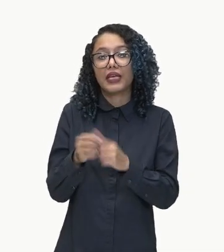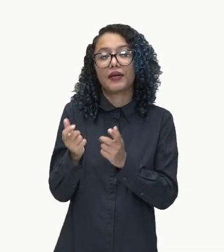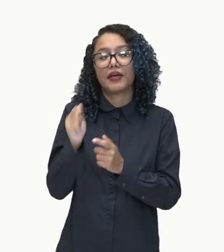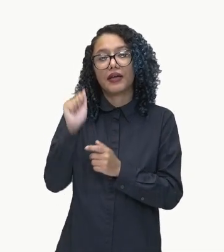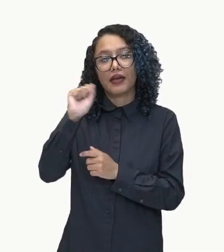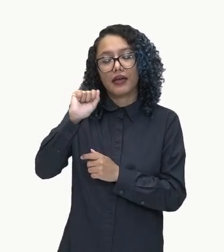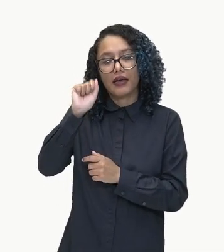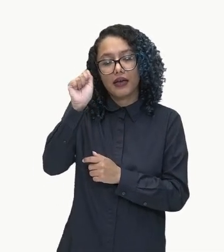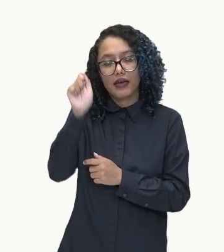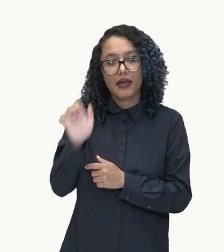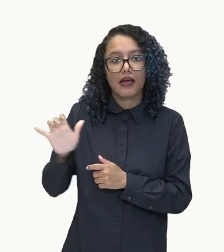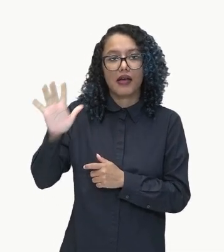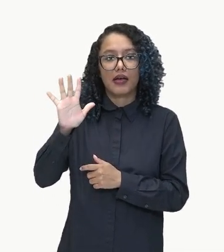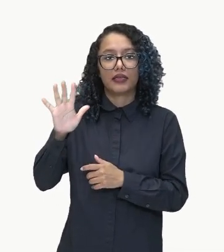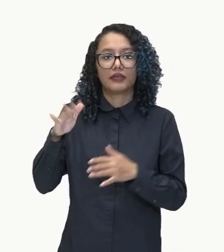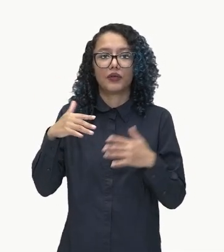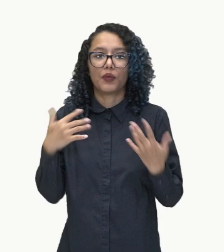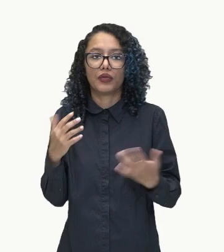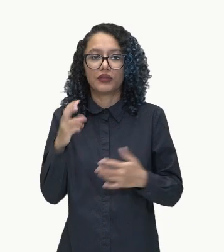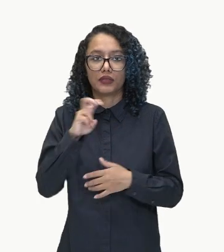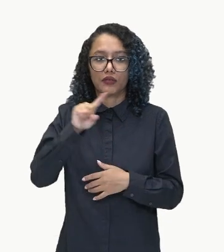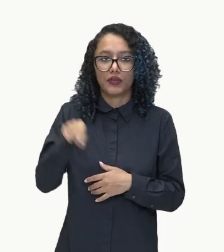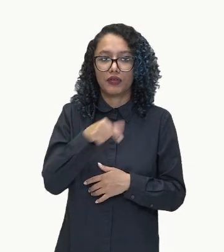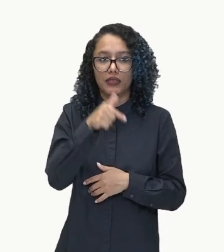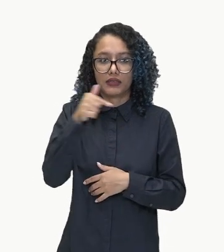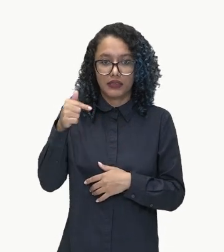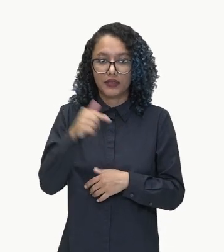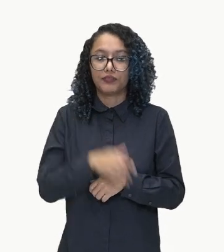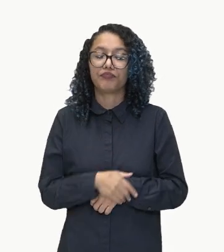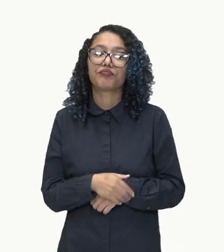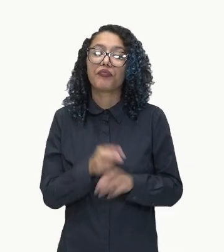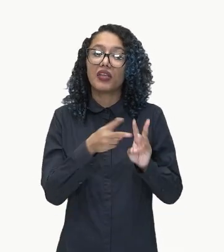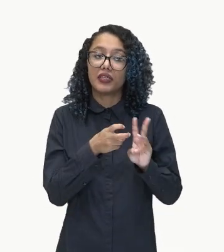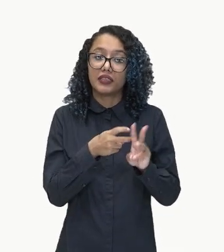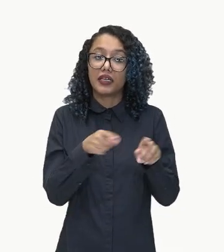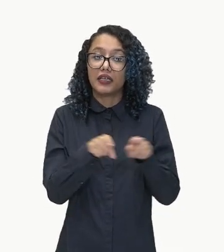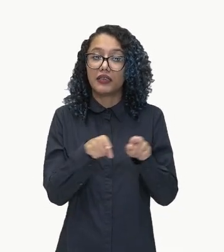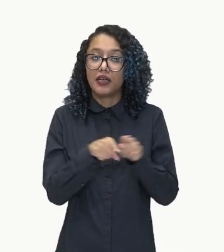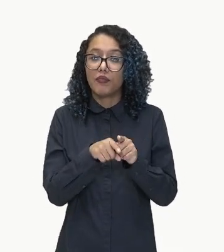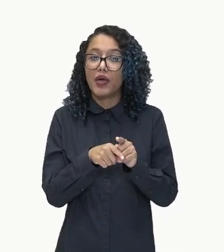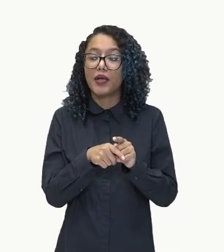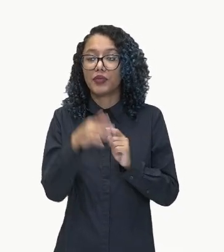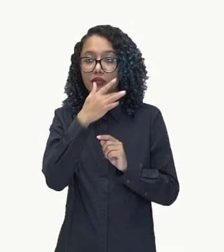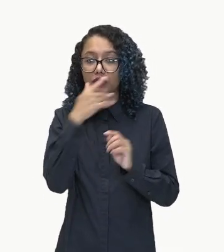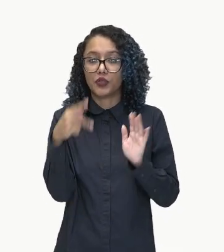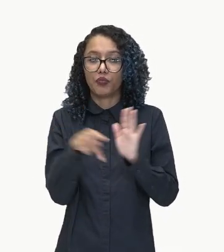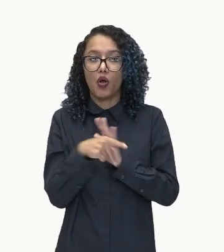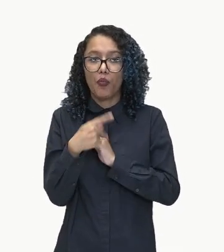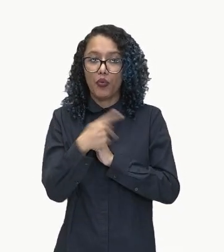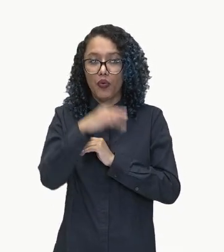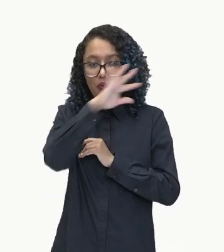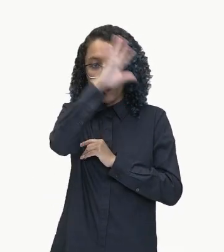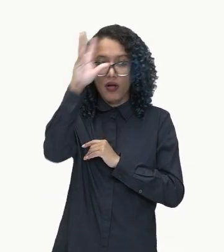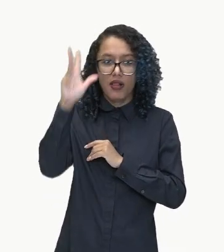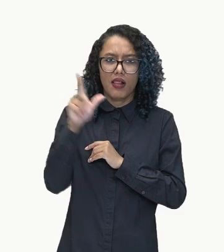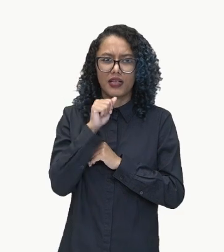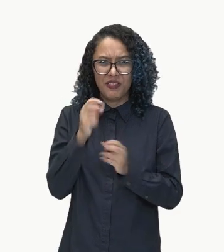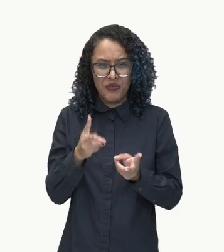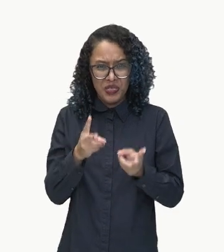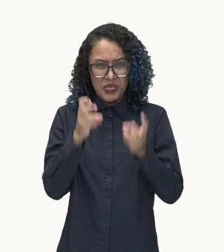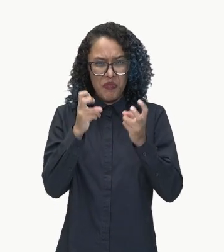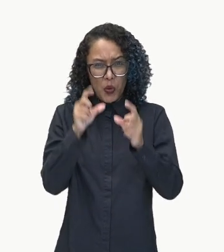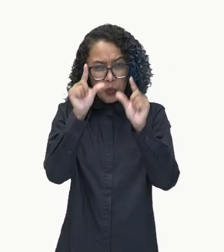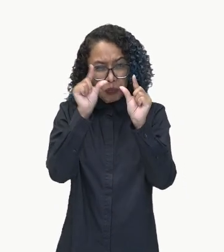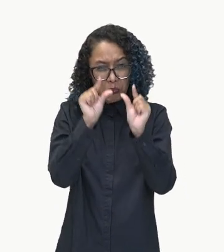5,7%, indígenas e nativos do Alasca vai estar em torno, olha só quanto diminui, né, os indígenas